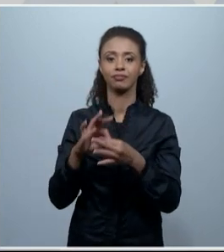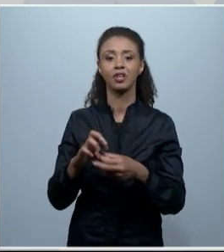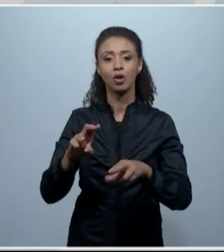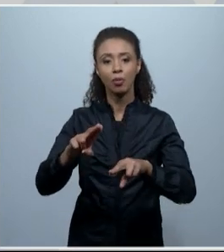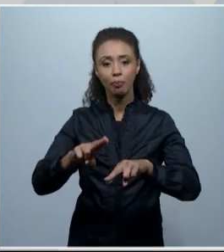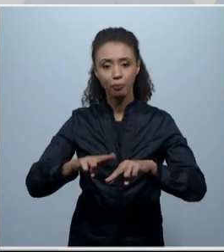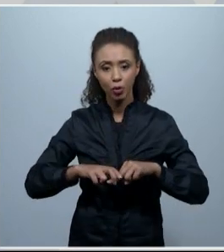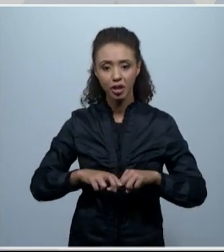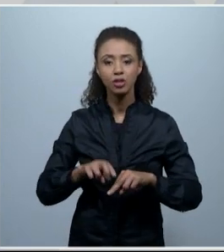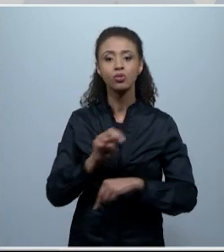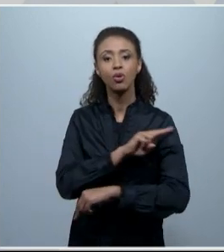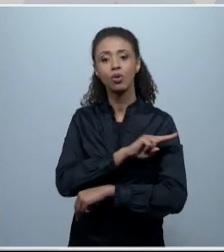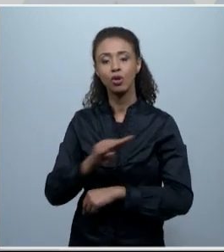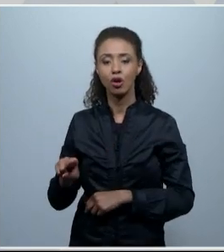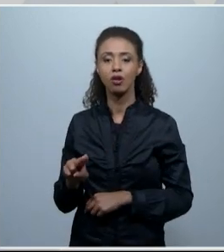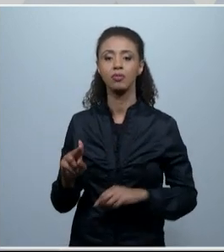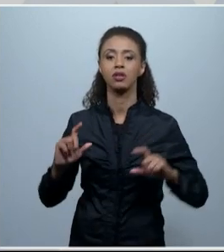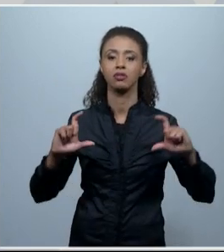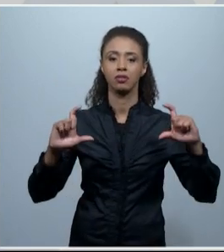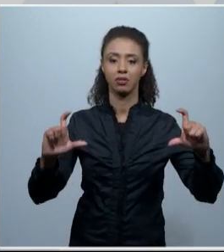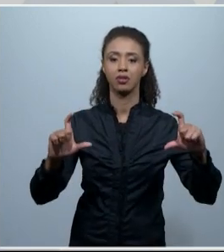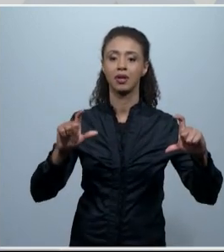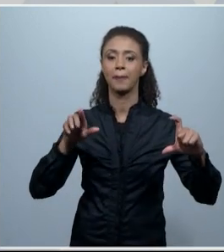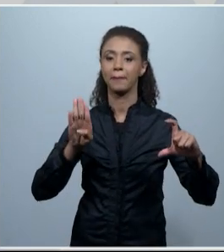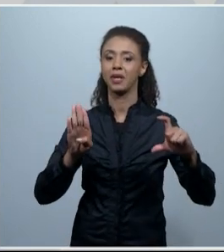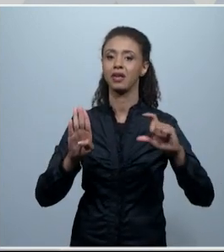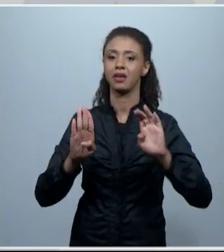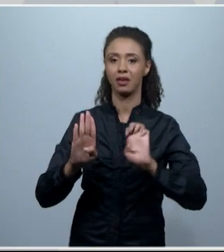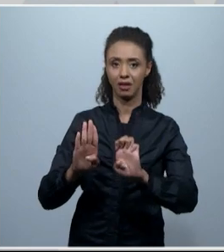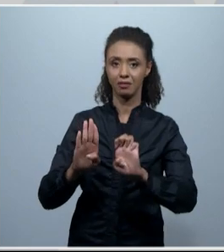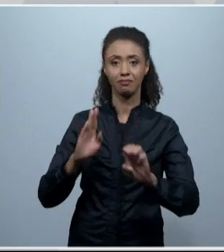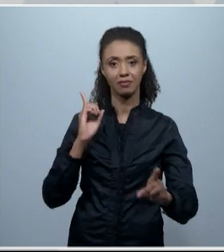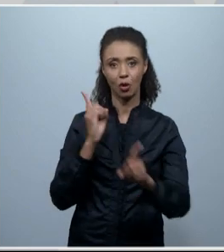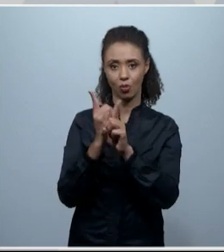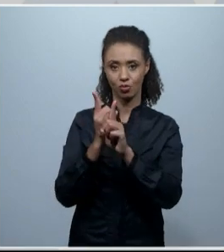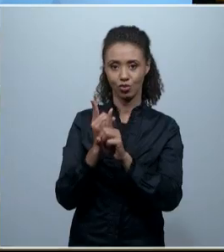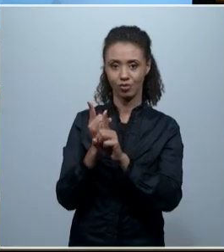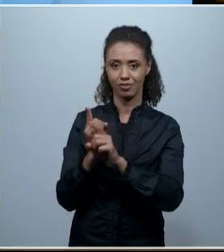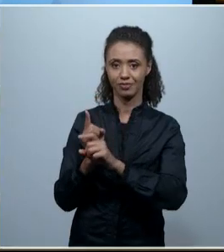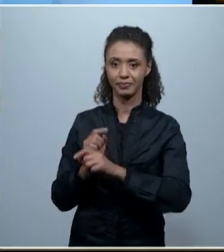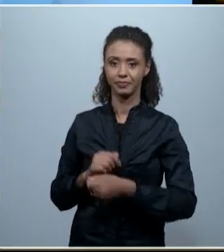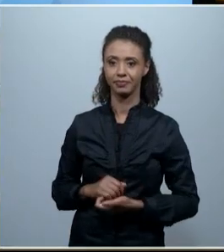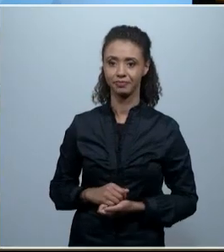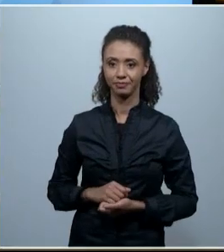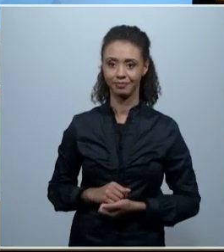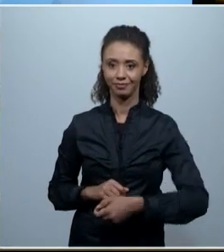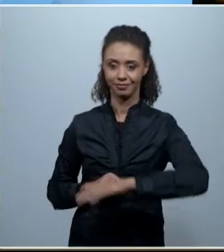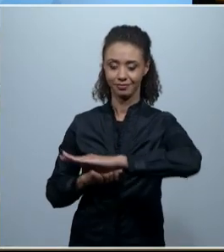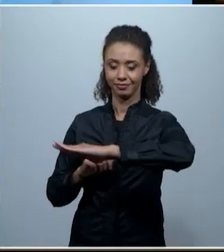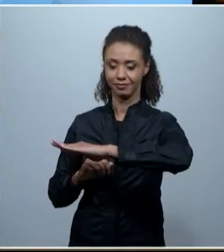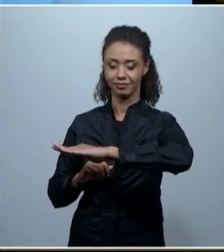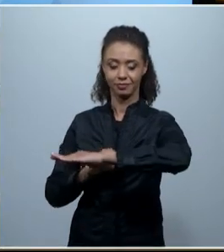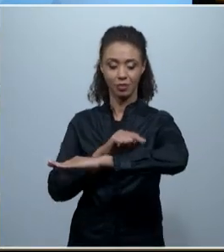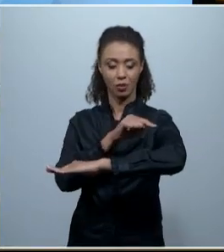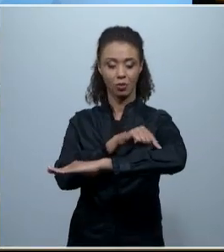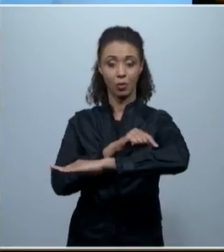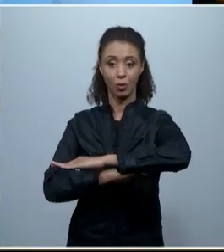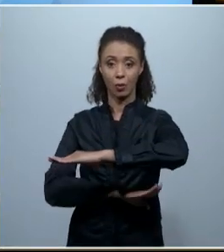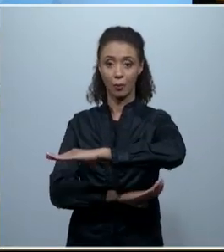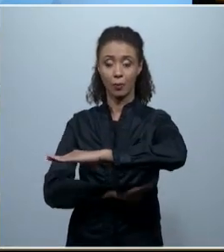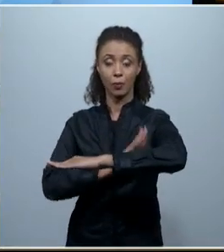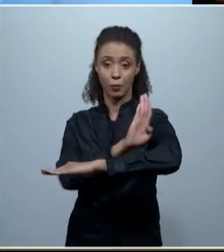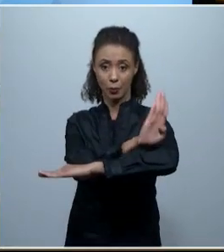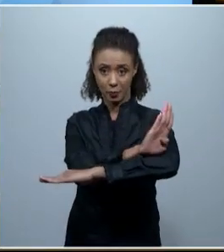segmento b essa interseção que você está procurando a jóia então viram olha uma solução grande sofisticada na